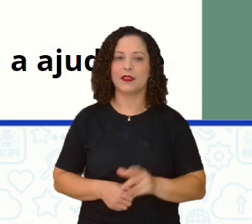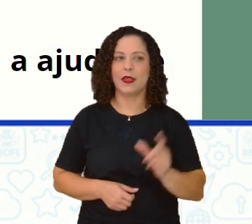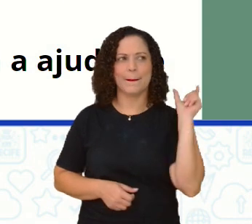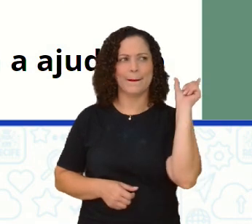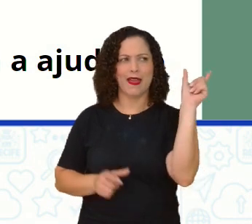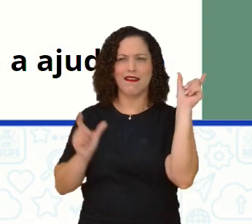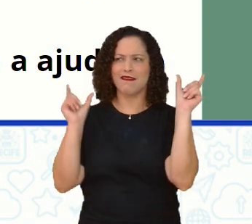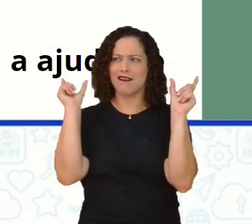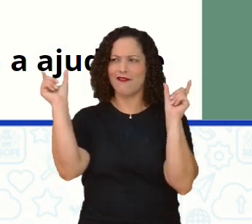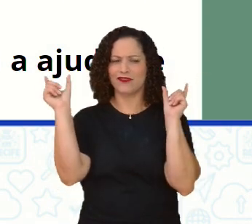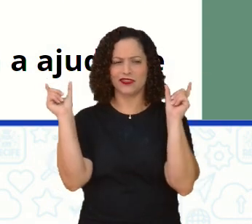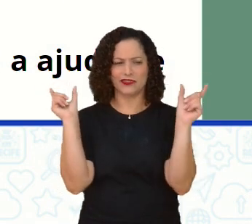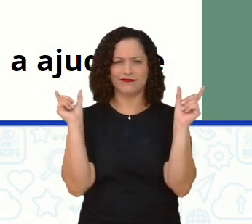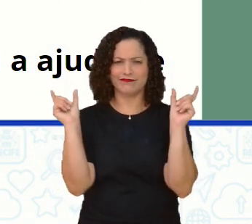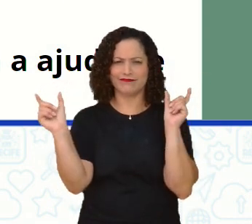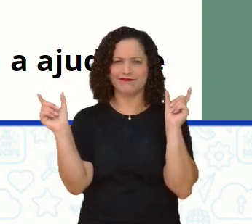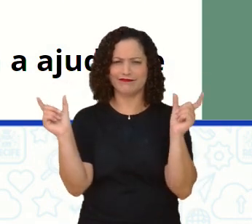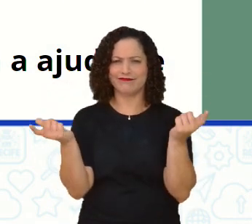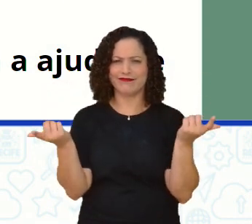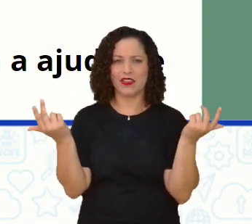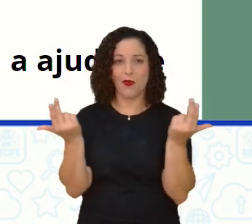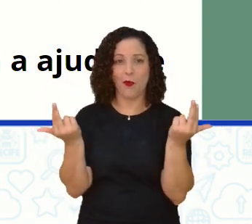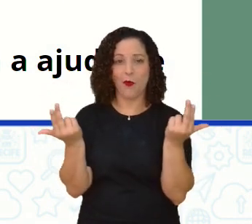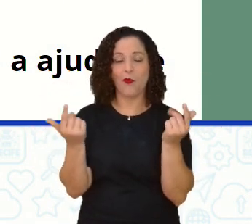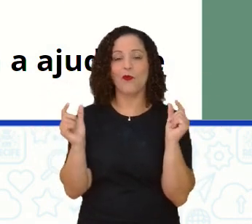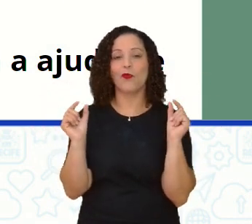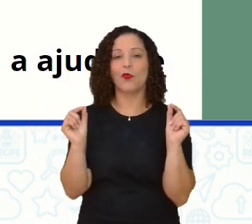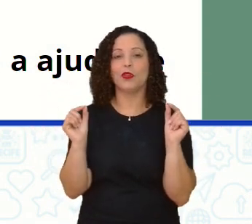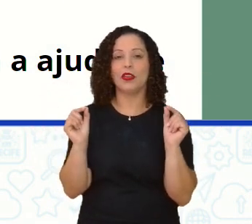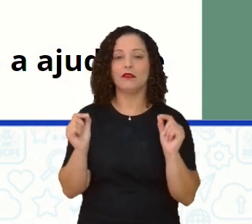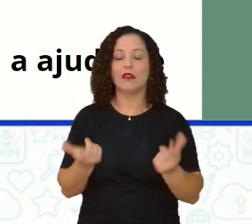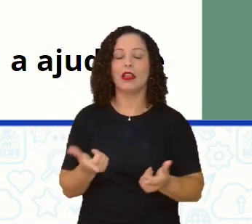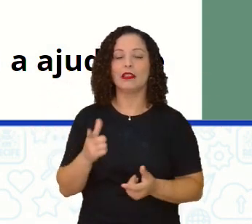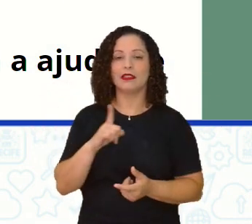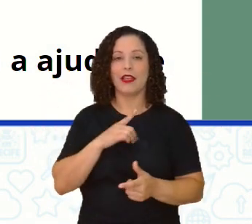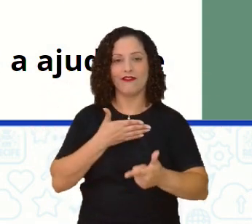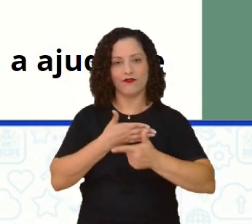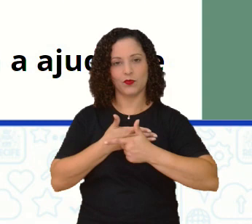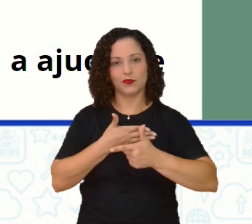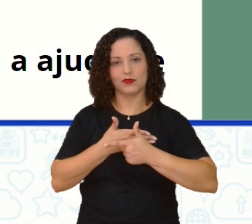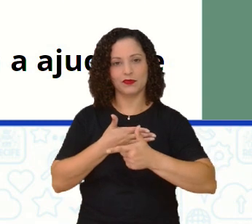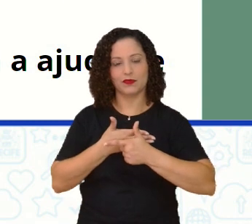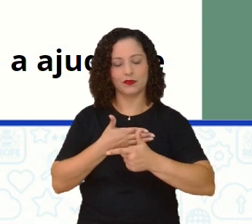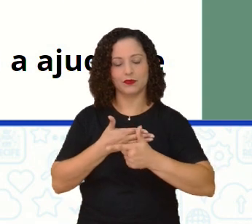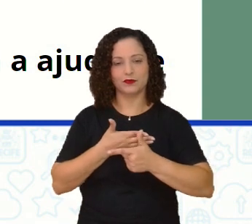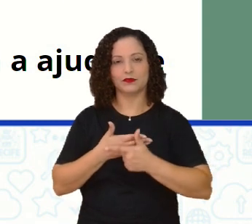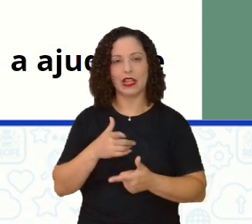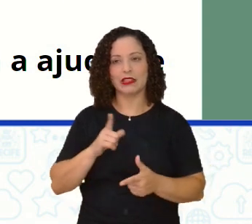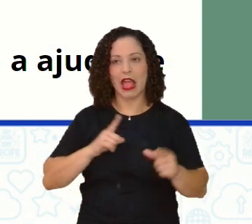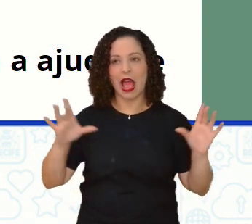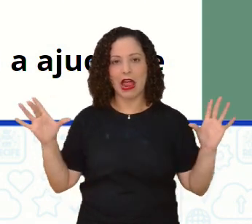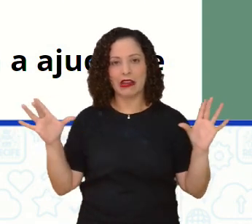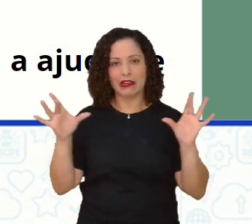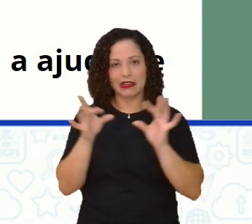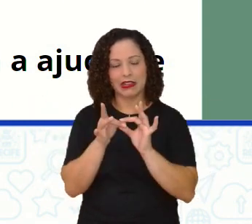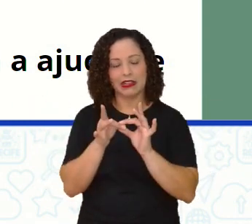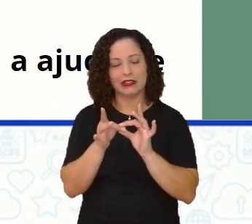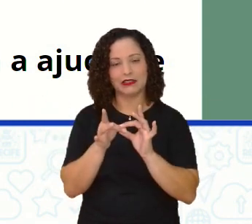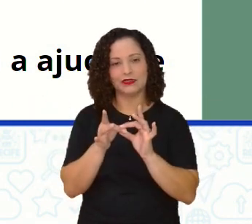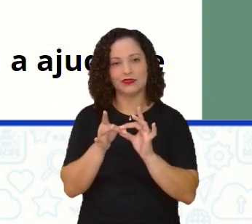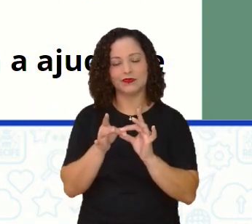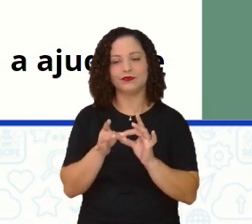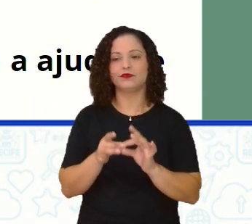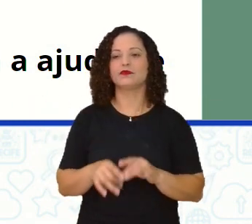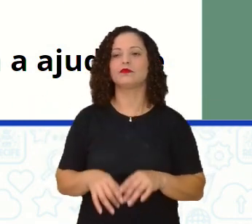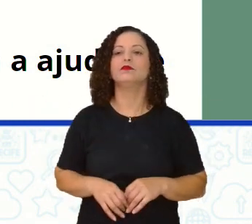que têm a mesma função, ou seja, o mesmo papel na oração e estão ligadas sem